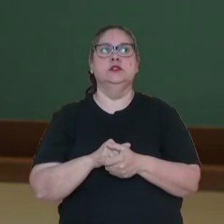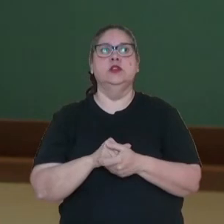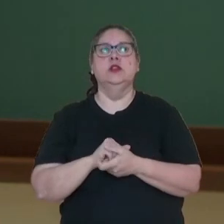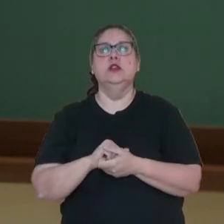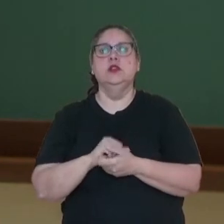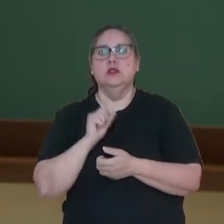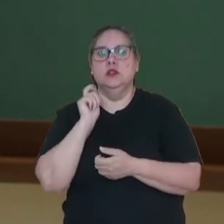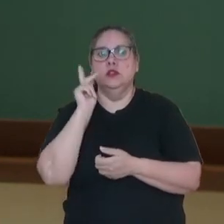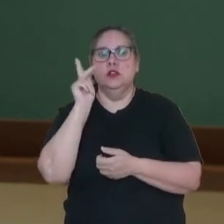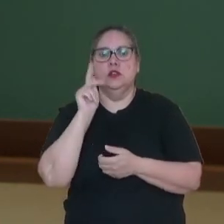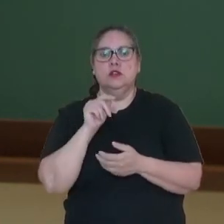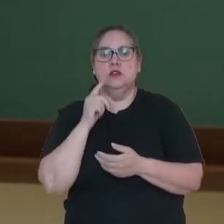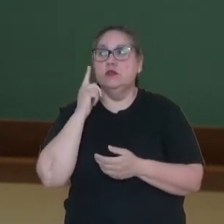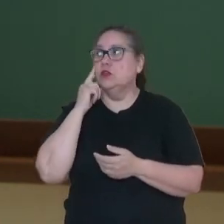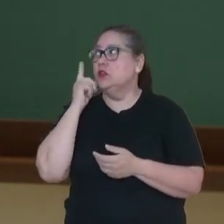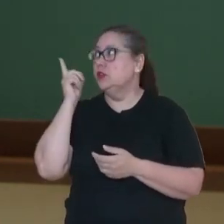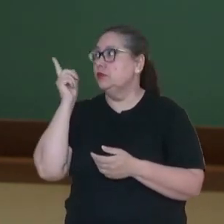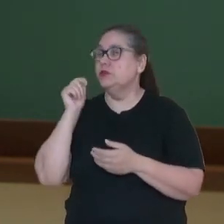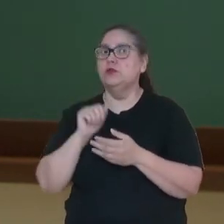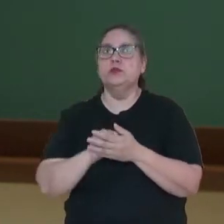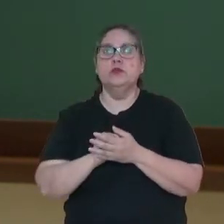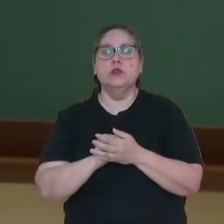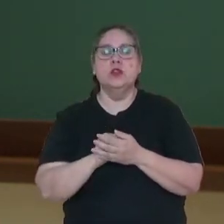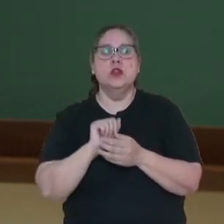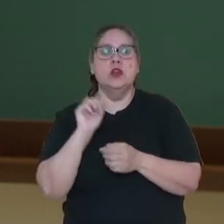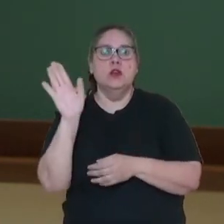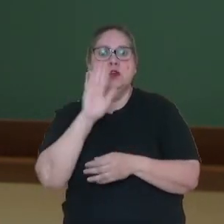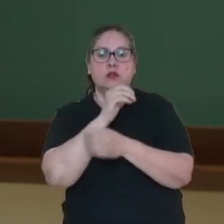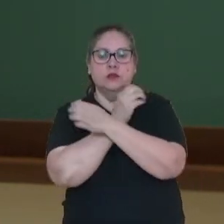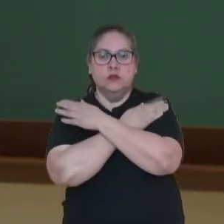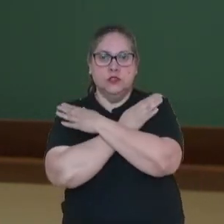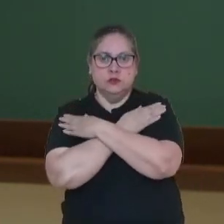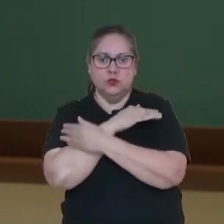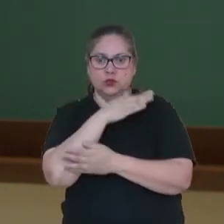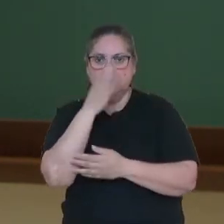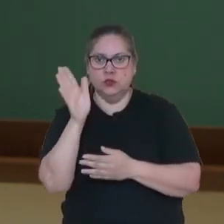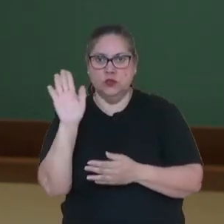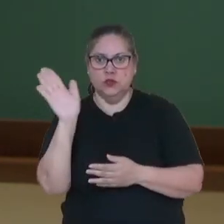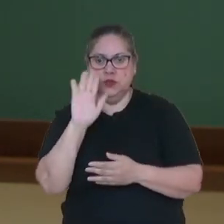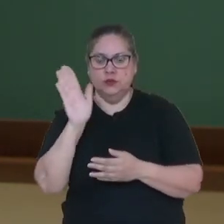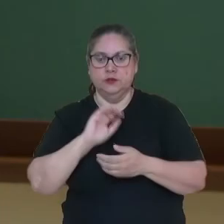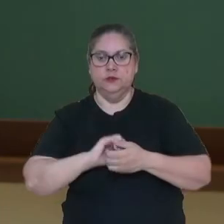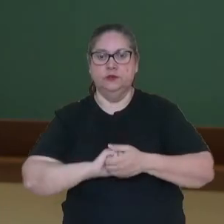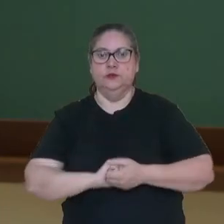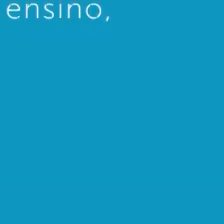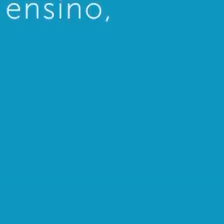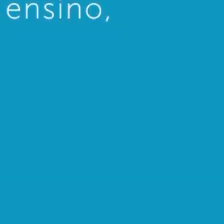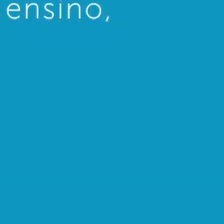acrobacias, ok? Ficamos por aqui, um abraço para todos, até a próxima!